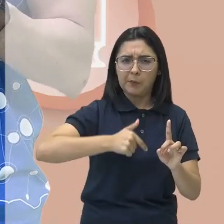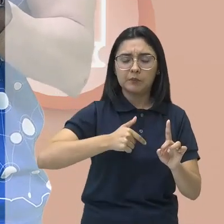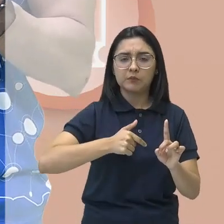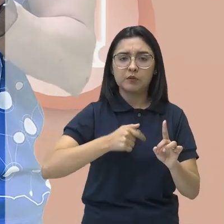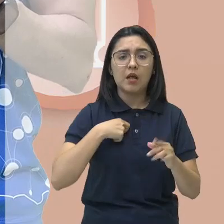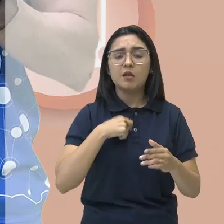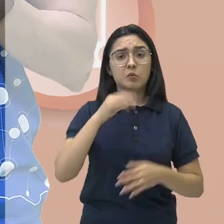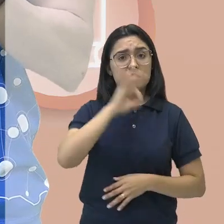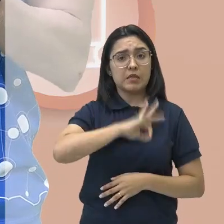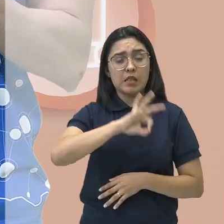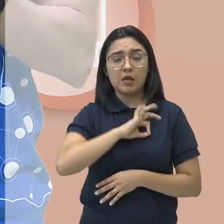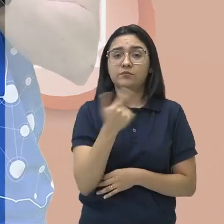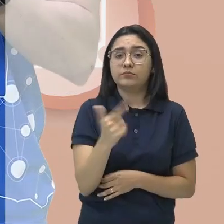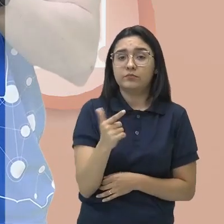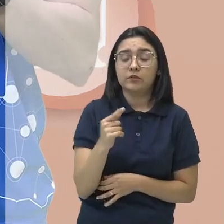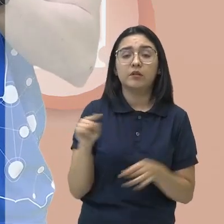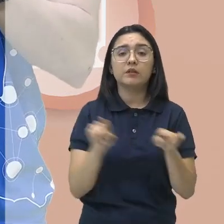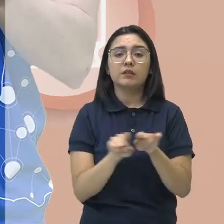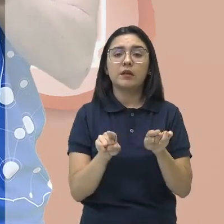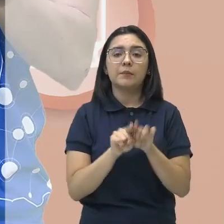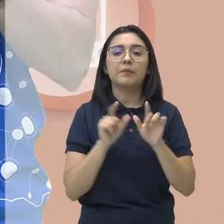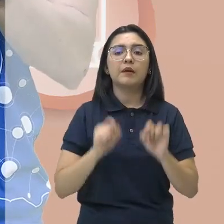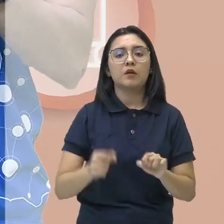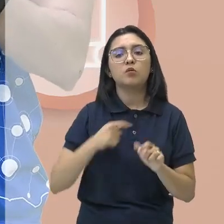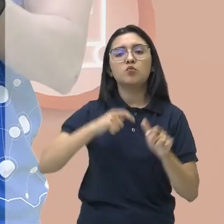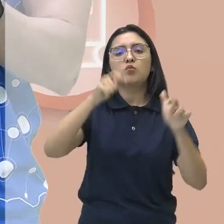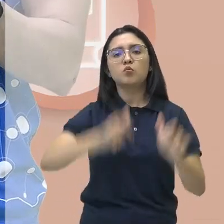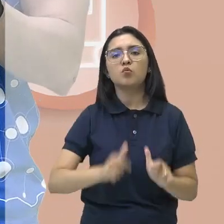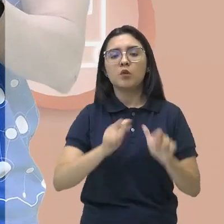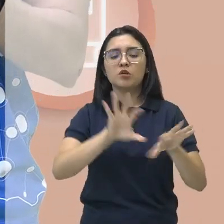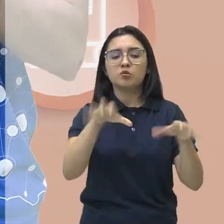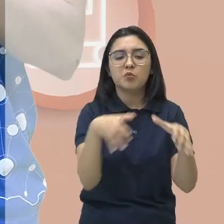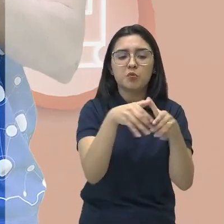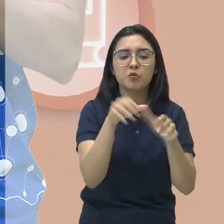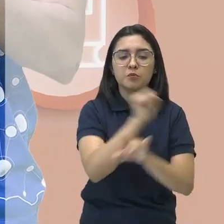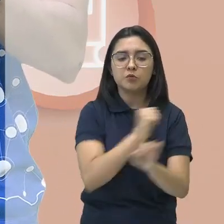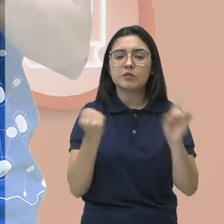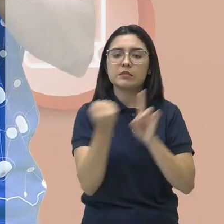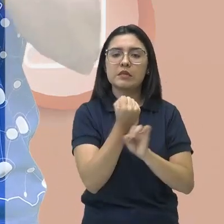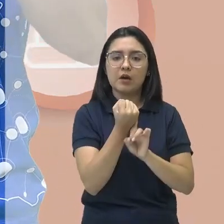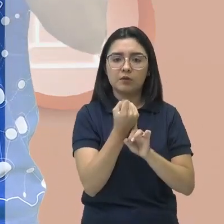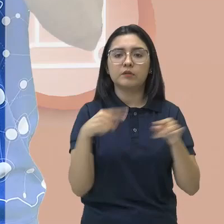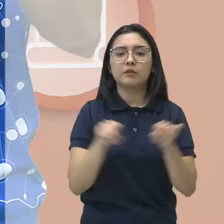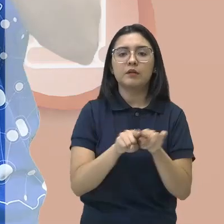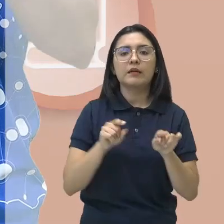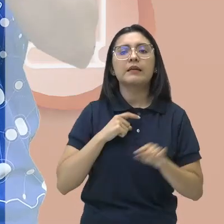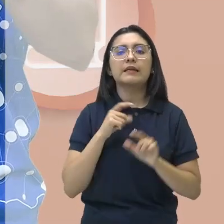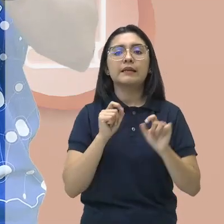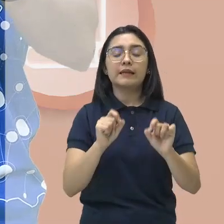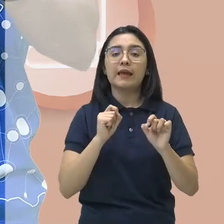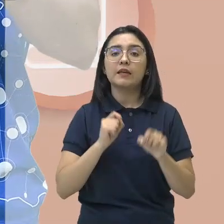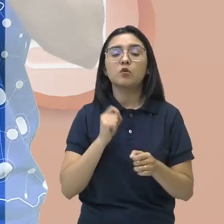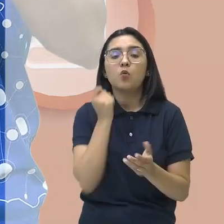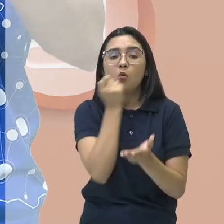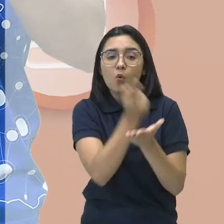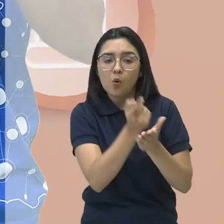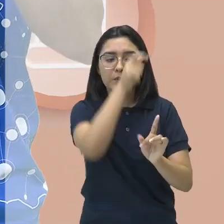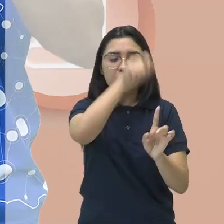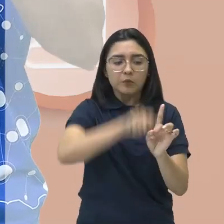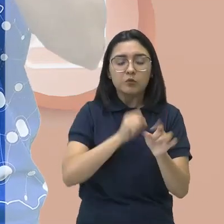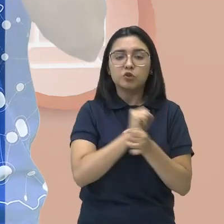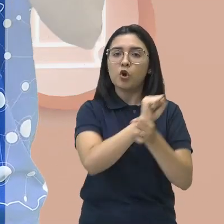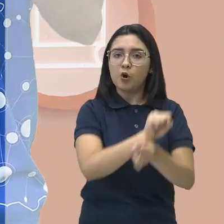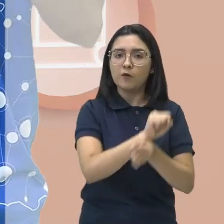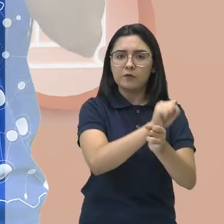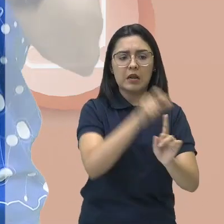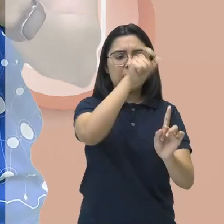recebe salário, baseia-se na propriedade de um grupo social sobre o outro. Então, quem compra o escravo, vê o